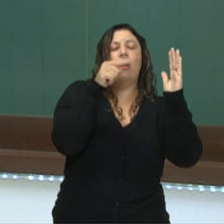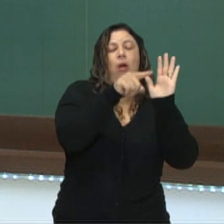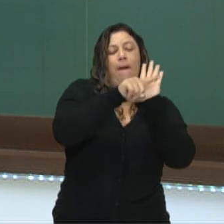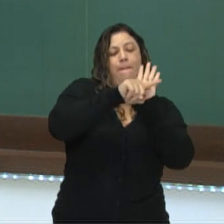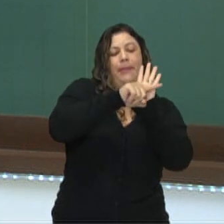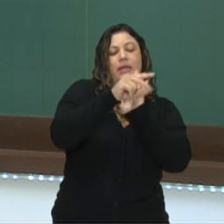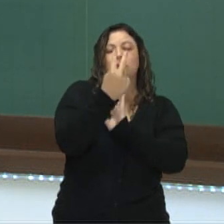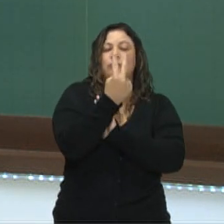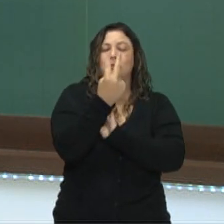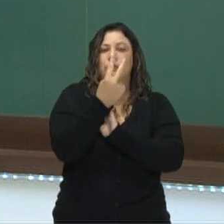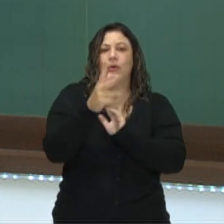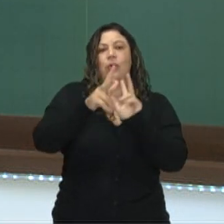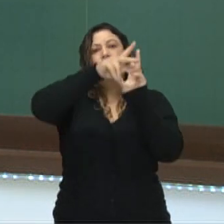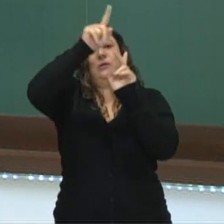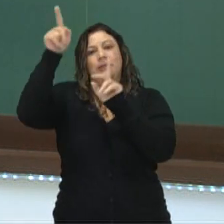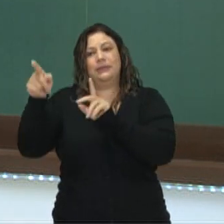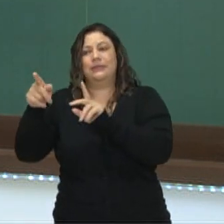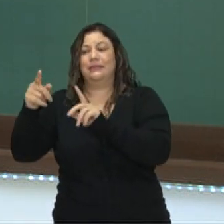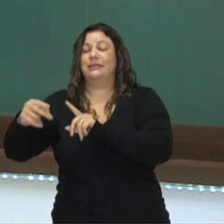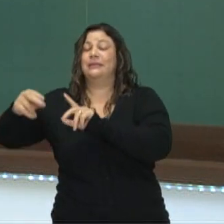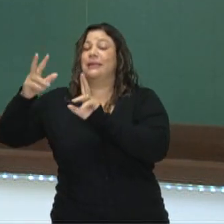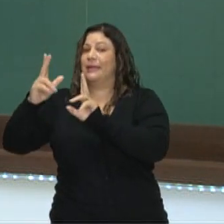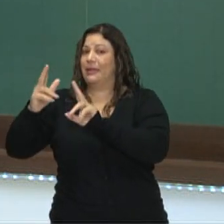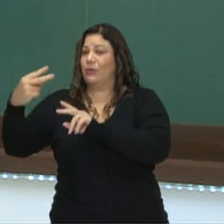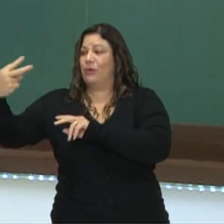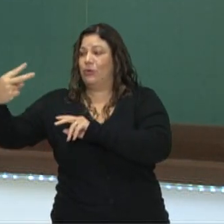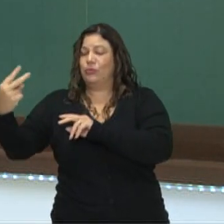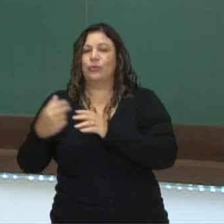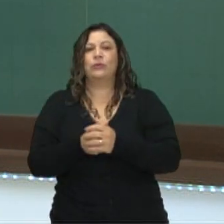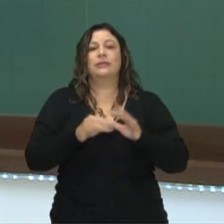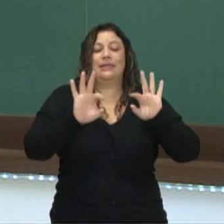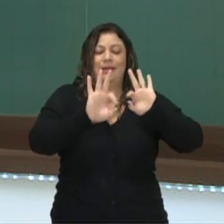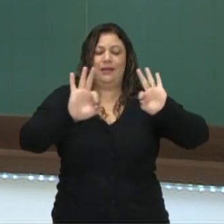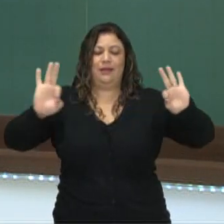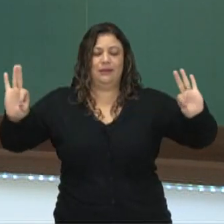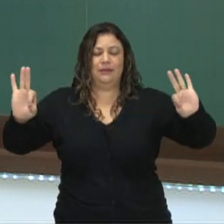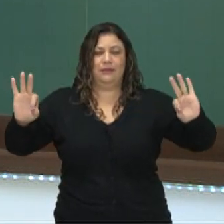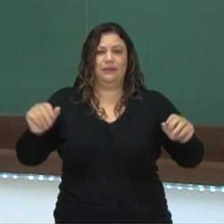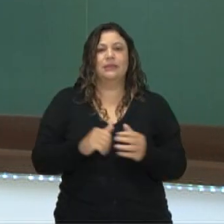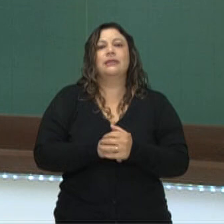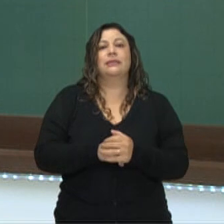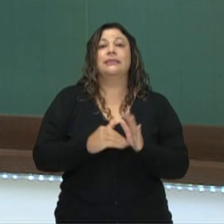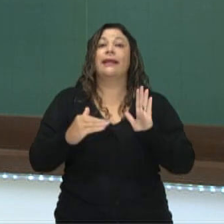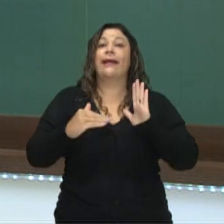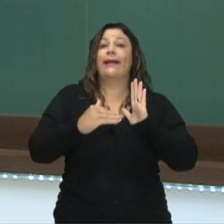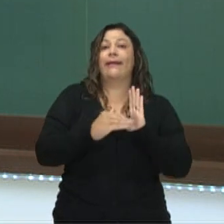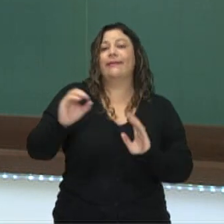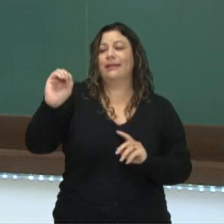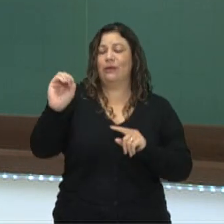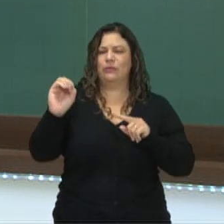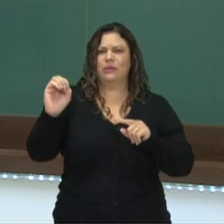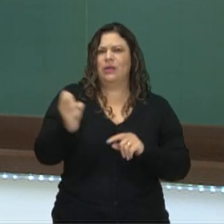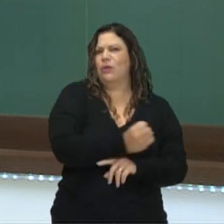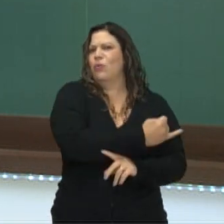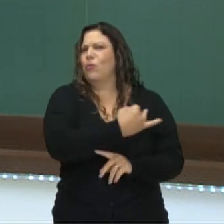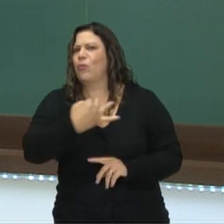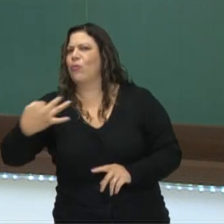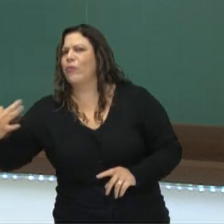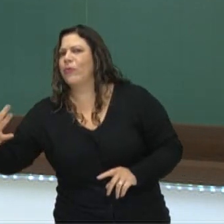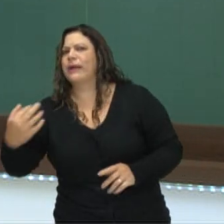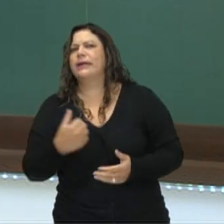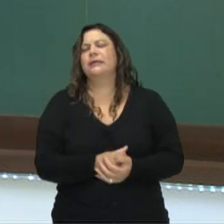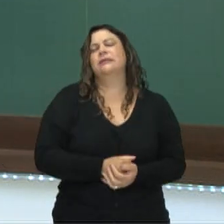igual a 2. Então, não esqueçam, o módulo é a distância do número até o zero. A gente conta quantas casinhas, quantas